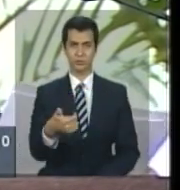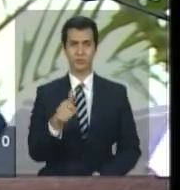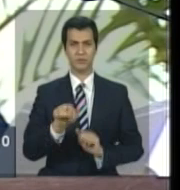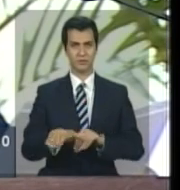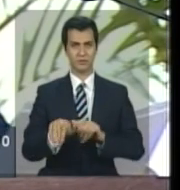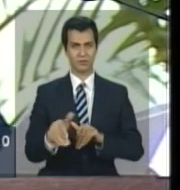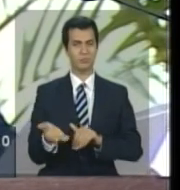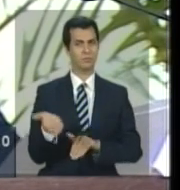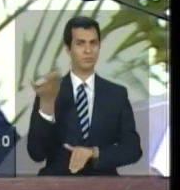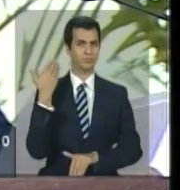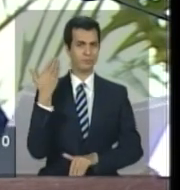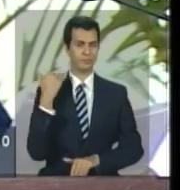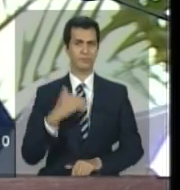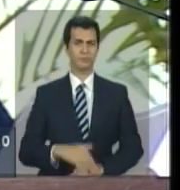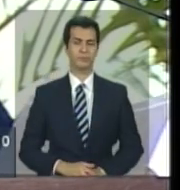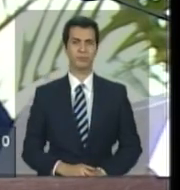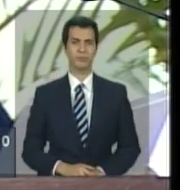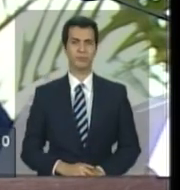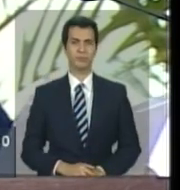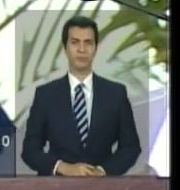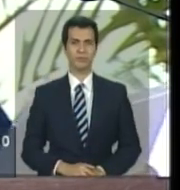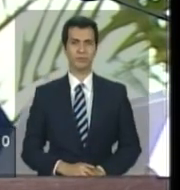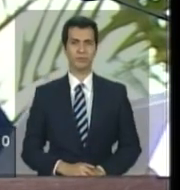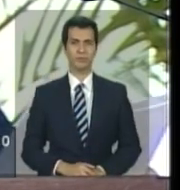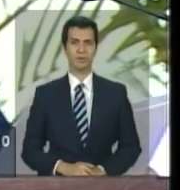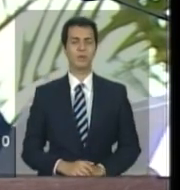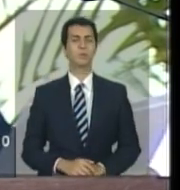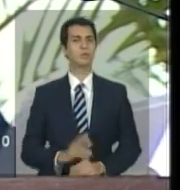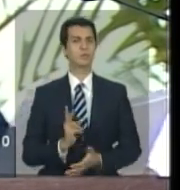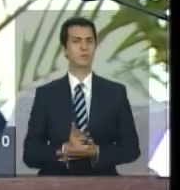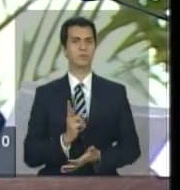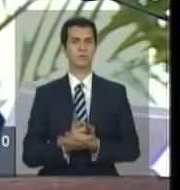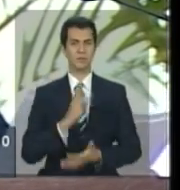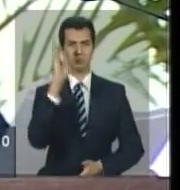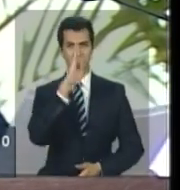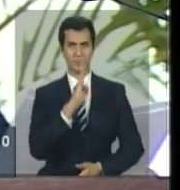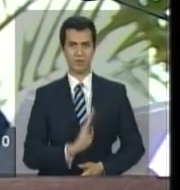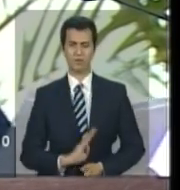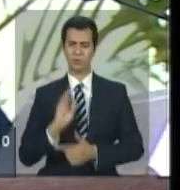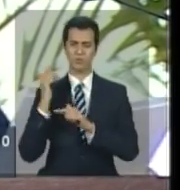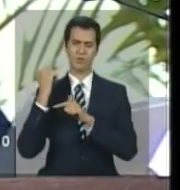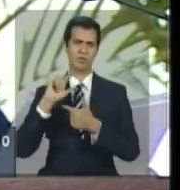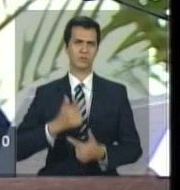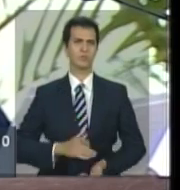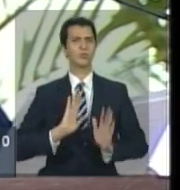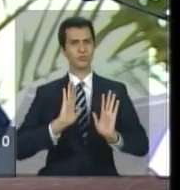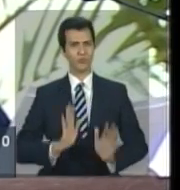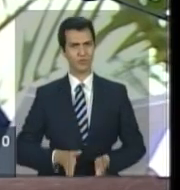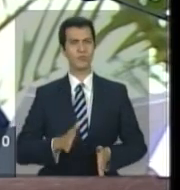último. Como tradicionalmente o Brasil inicia as falas do plenário,